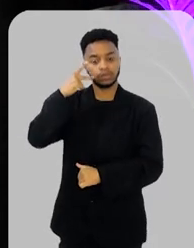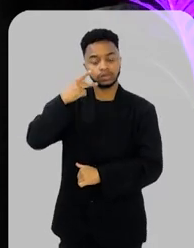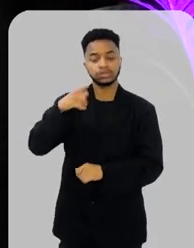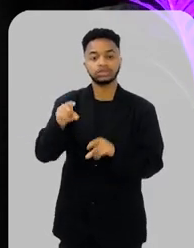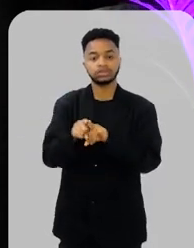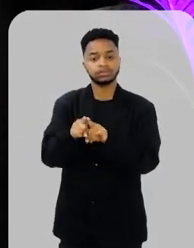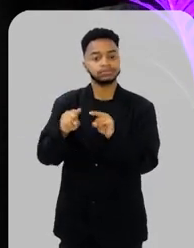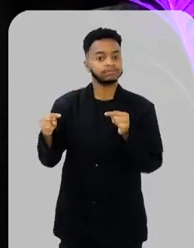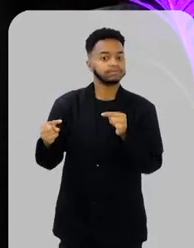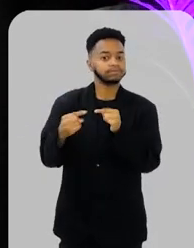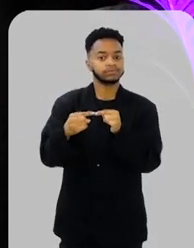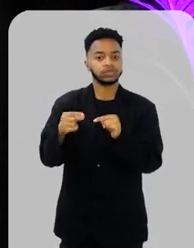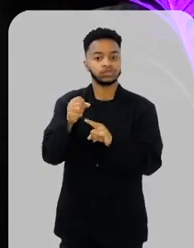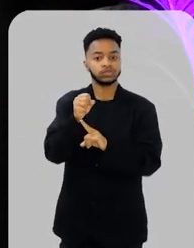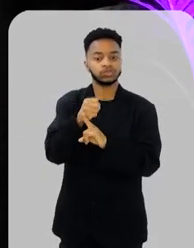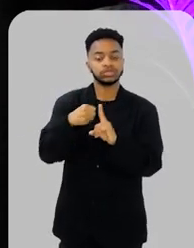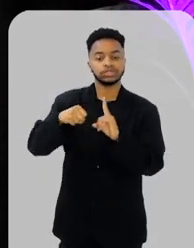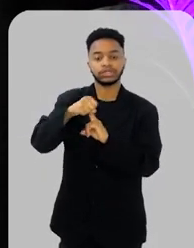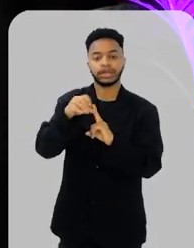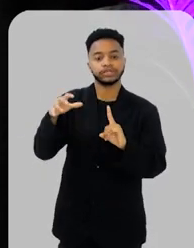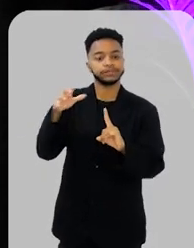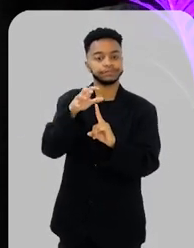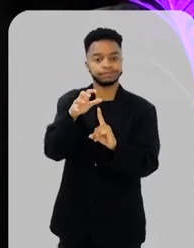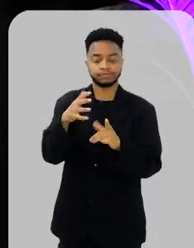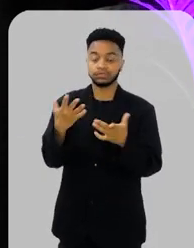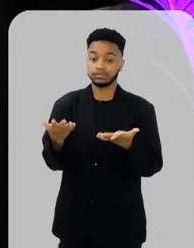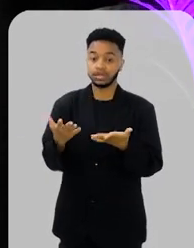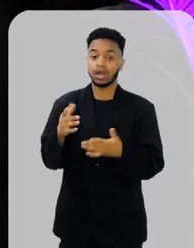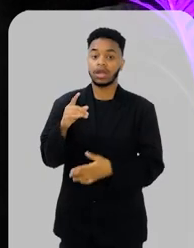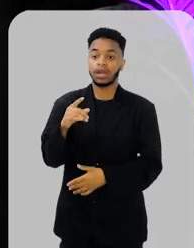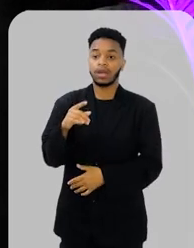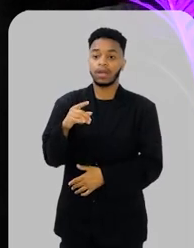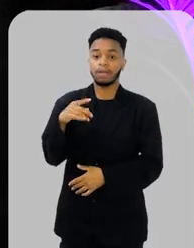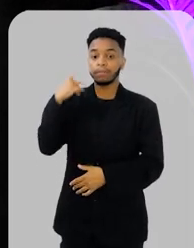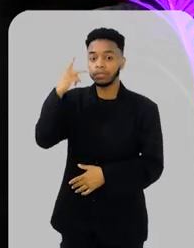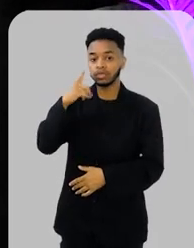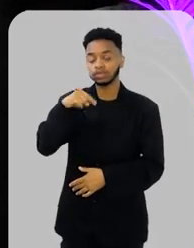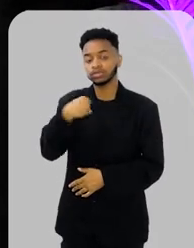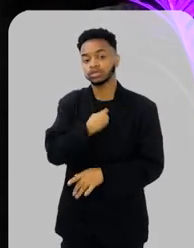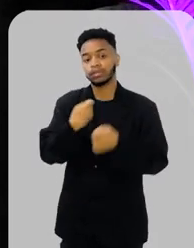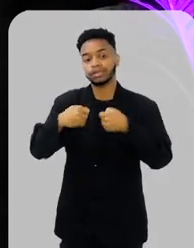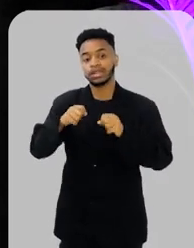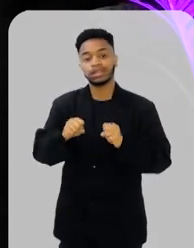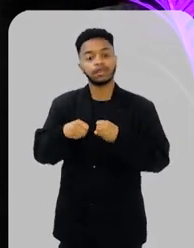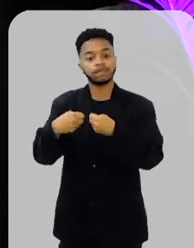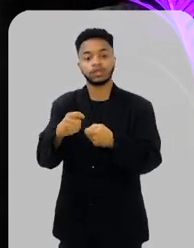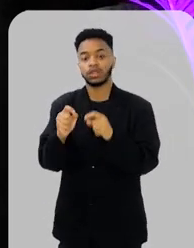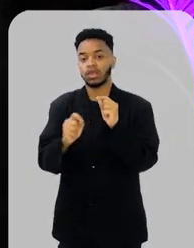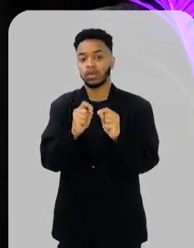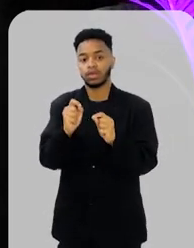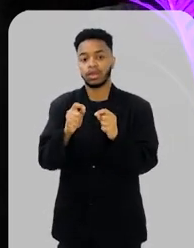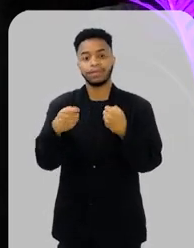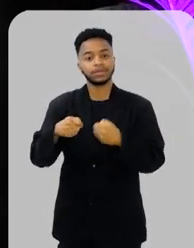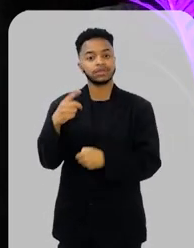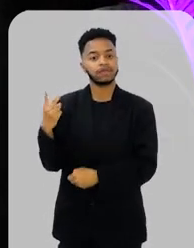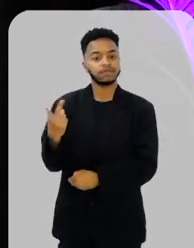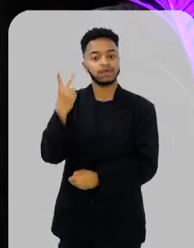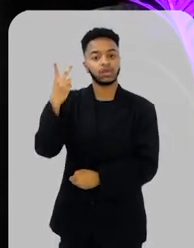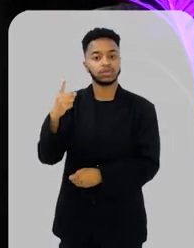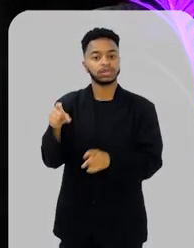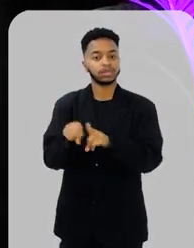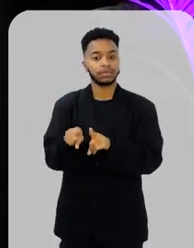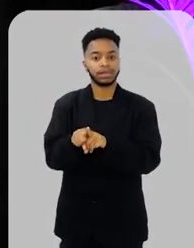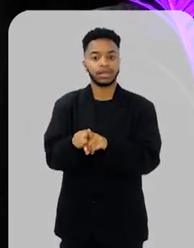na política, isso reflete, impacta na nossa sociedade. Então, a política que a gente tem que defender como cidadãos é uma política